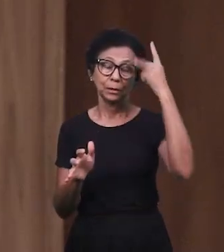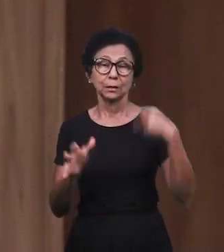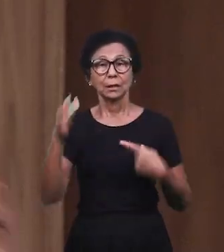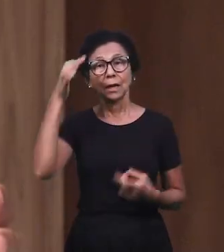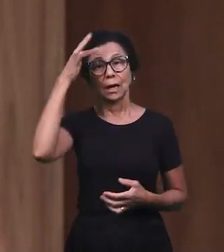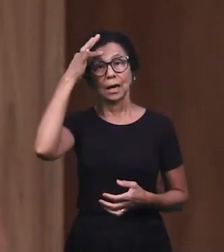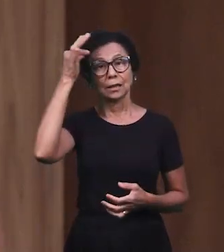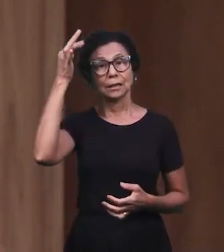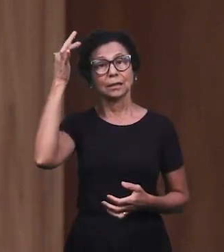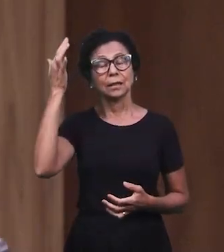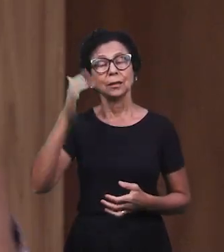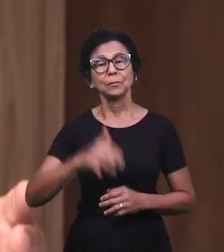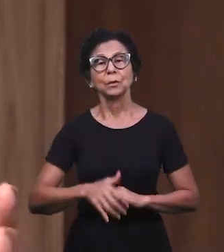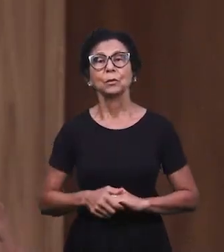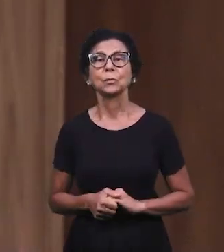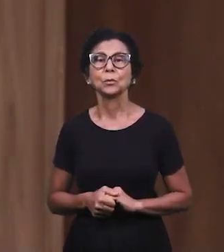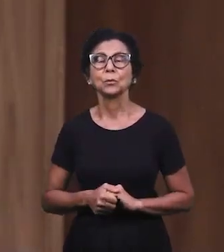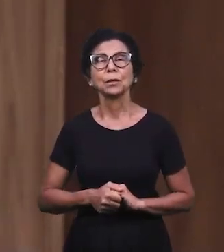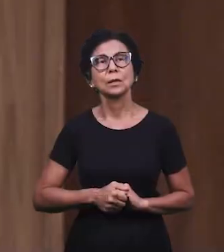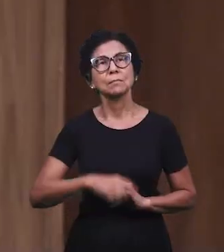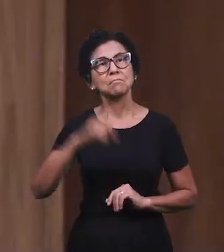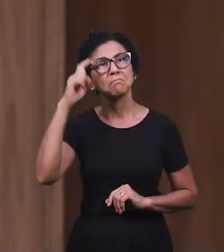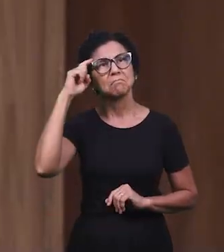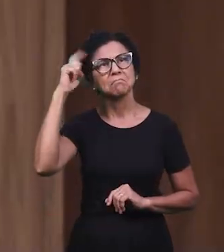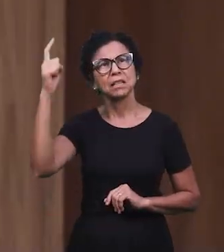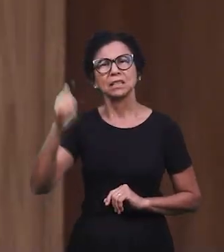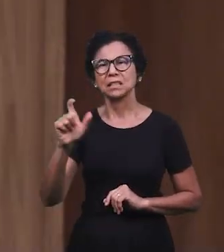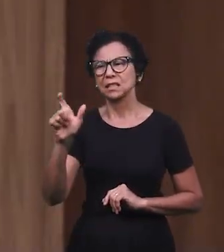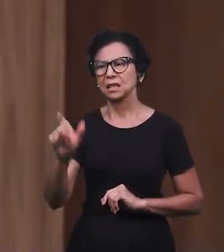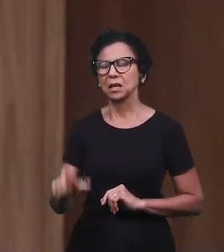o cristão é um pseudocientista,